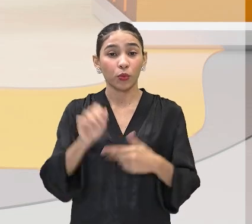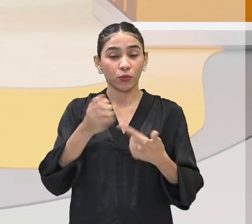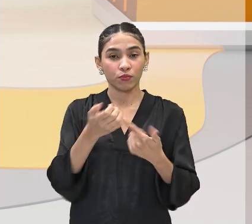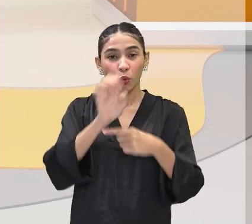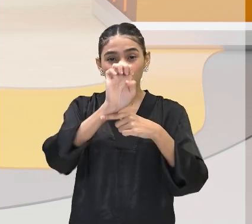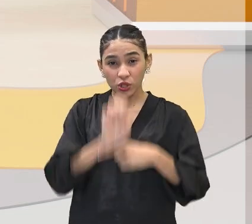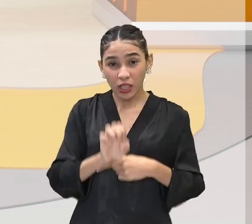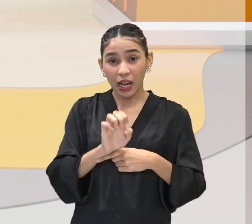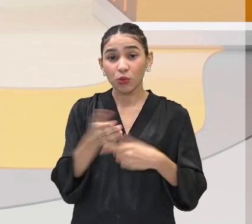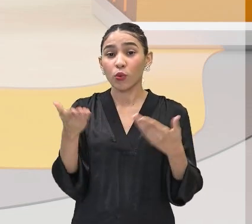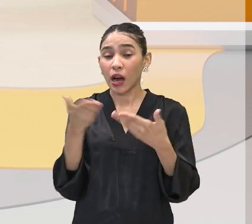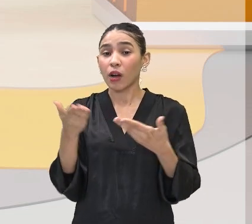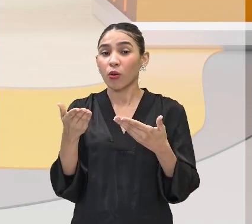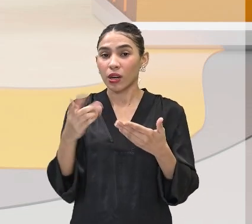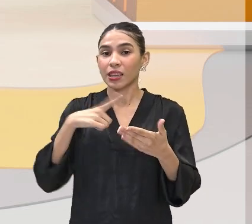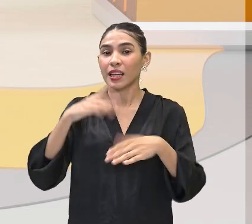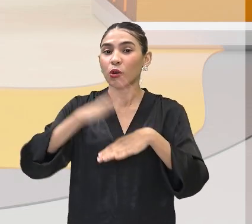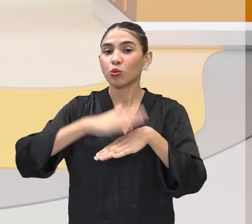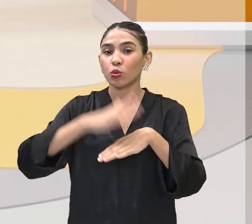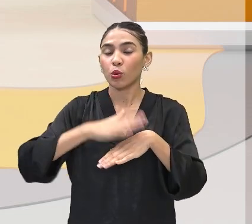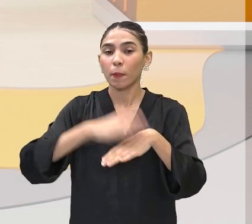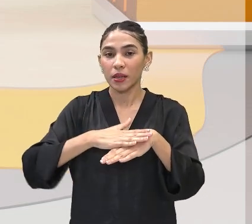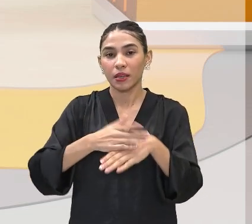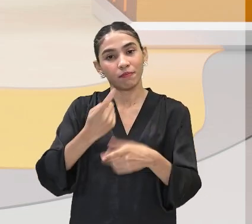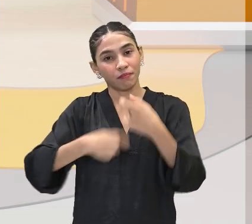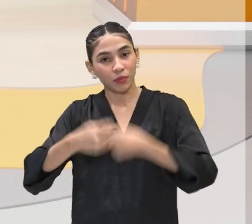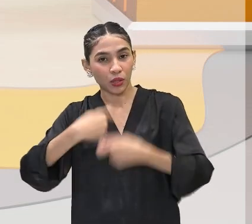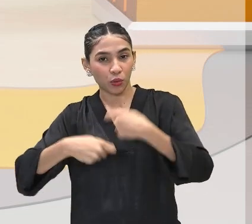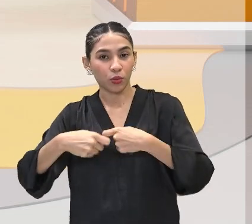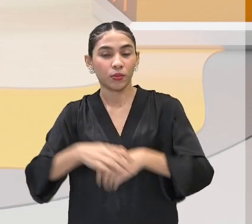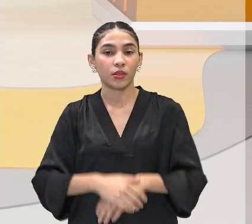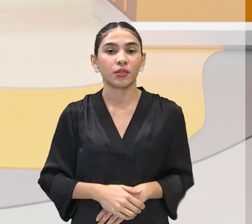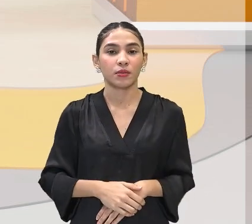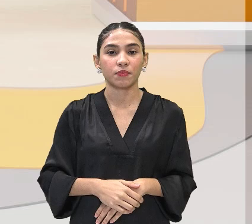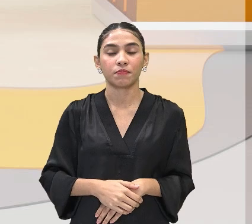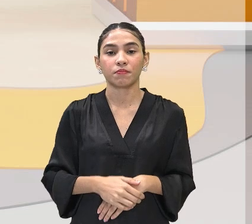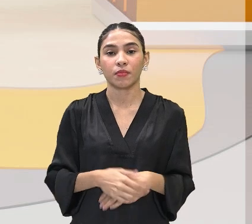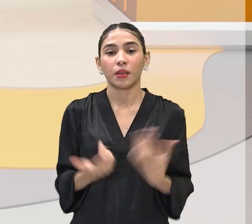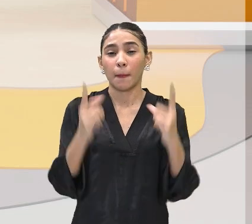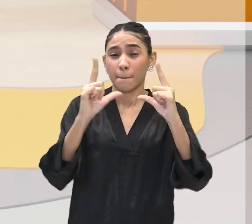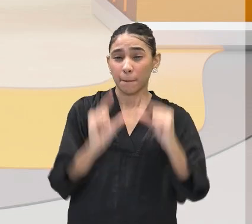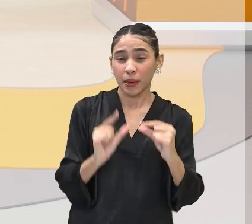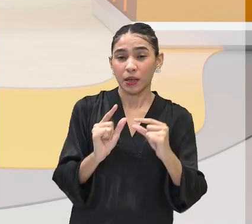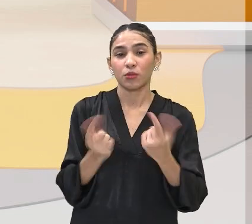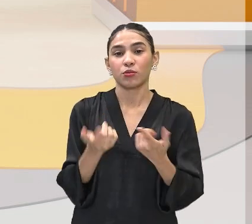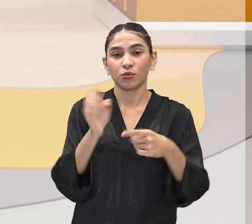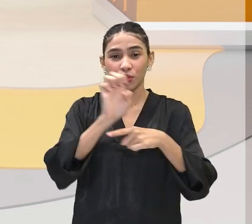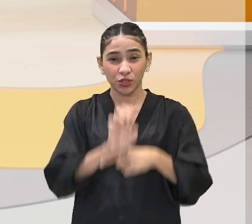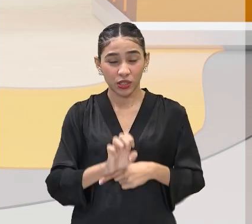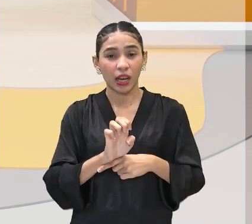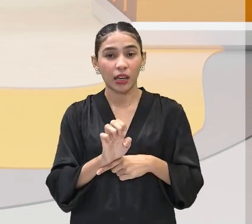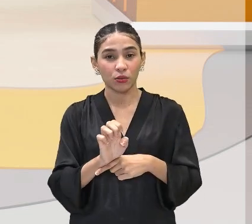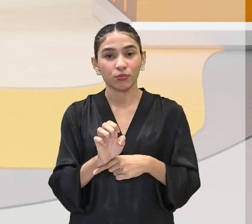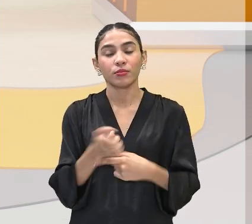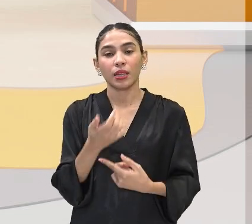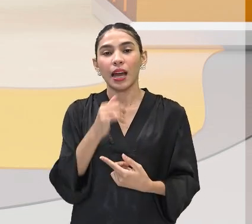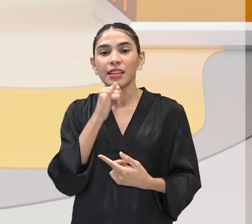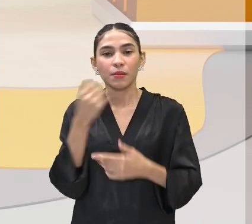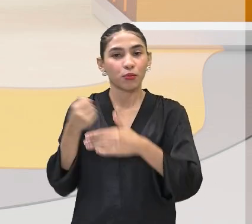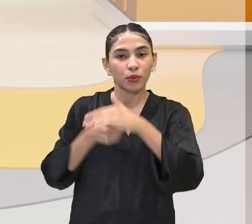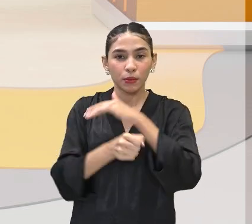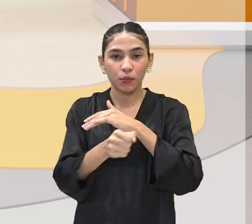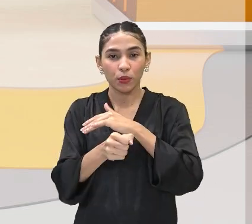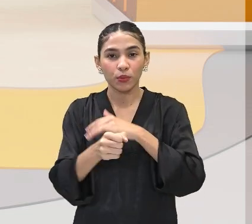Estado na economia, né? Cada vez menos intervenção do Estado. Então, né, dentro